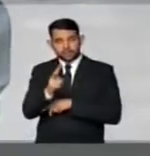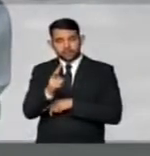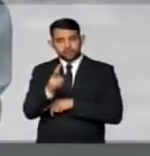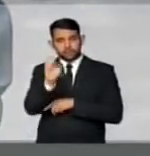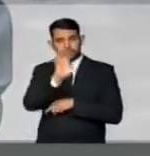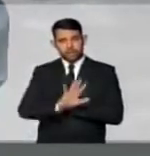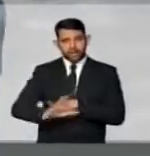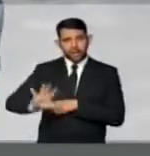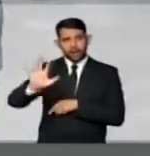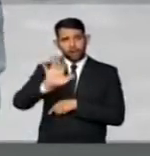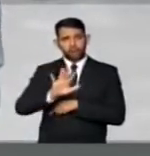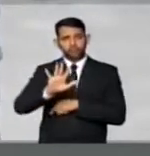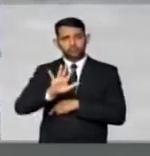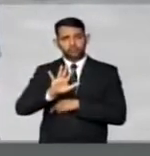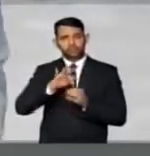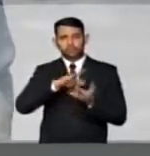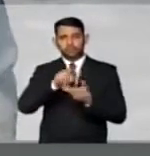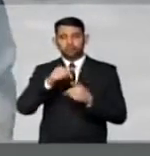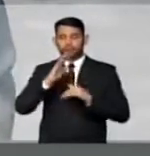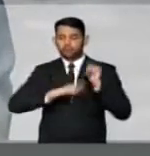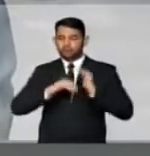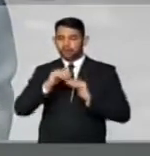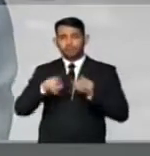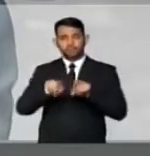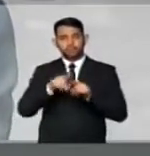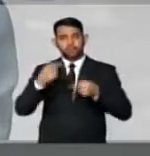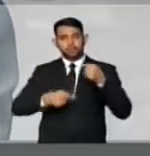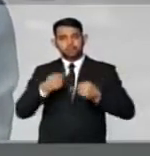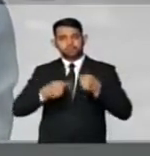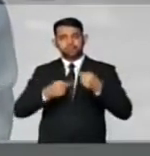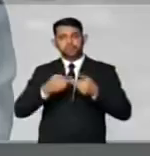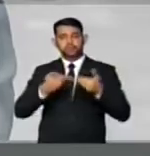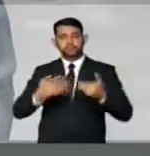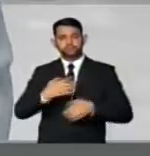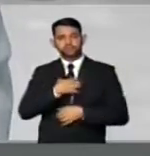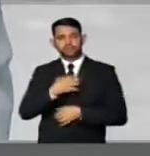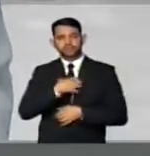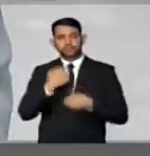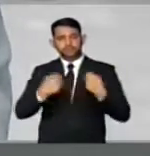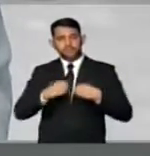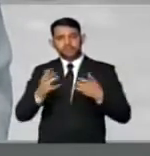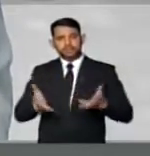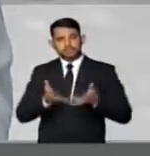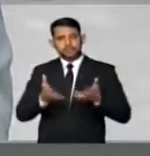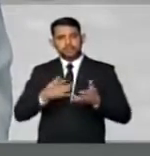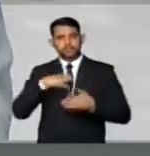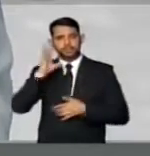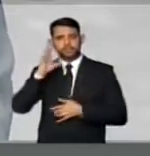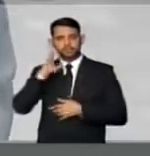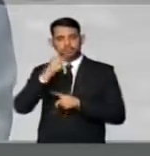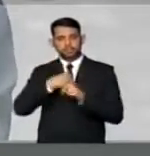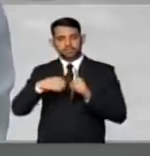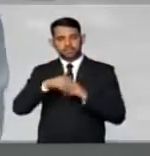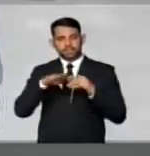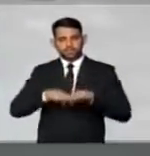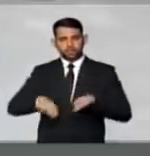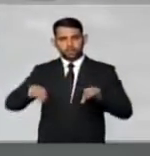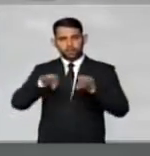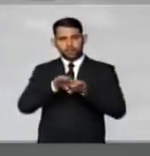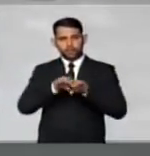visão generosa e prática política movida pela necessária utopia de uma sociedade